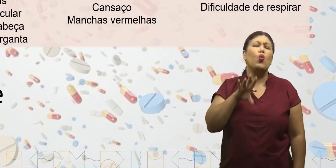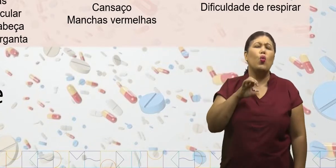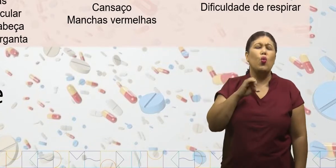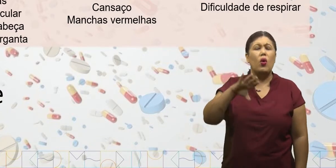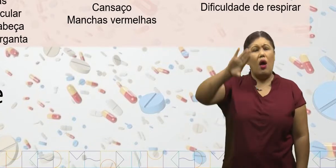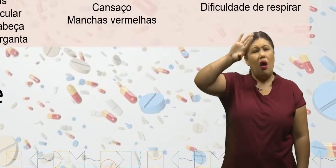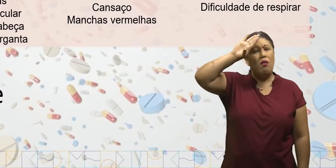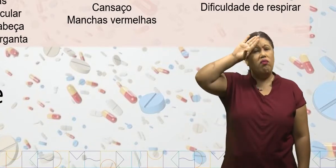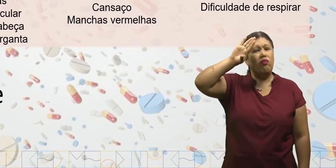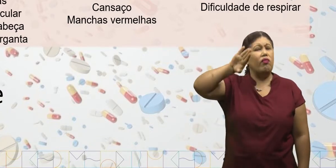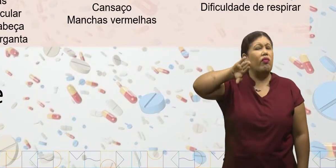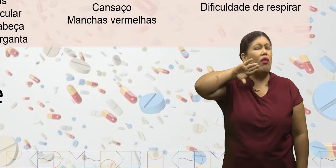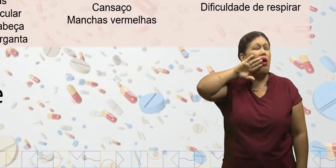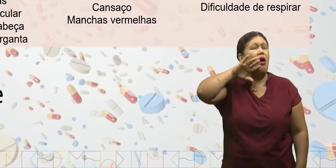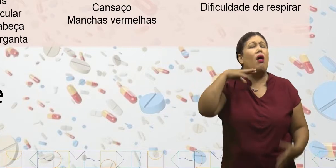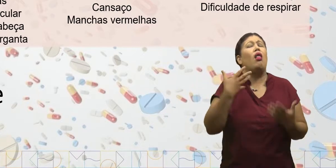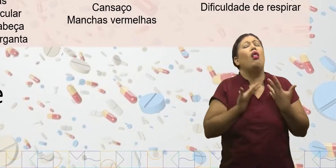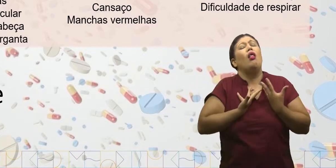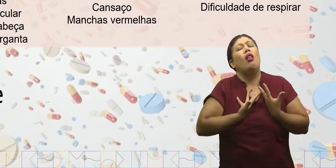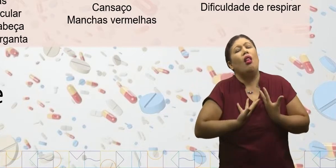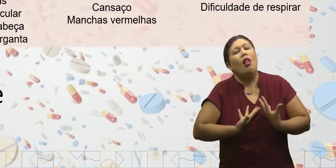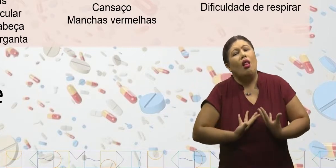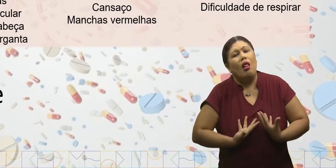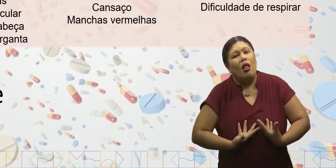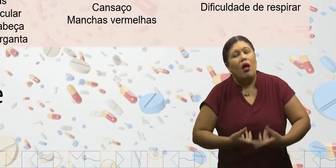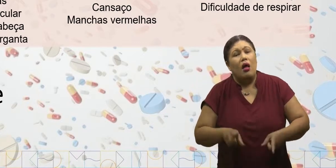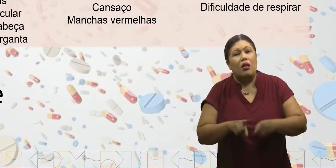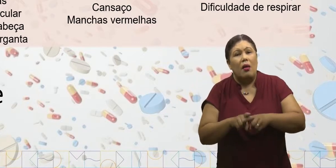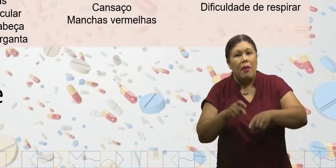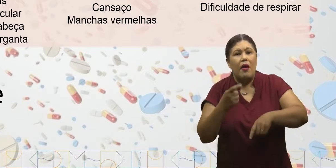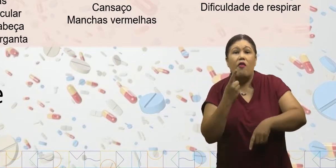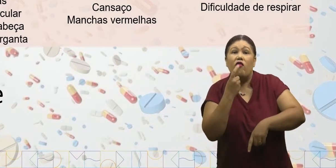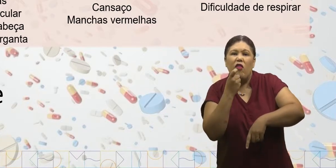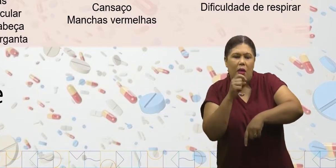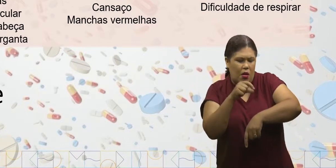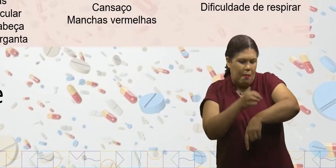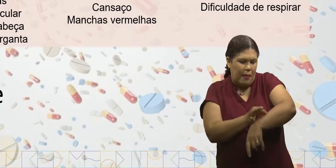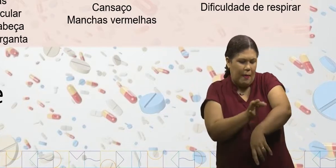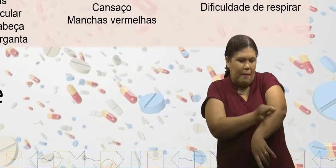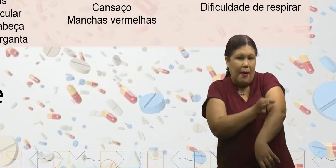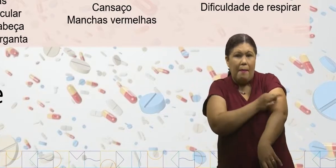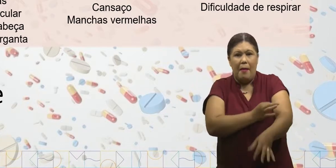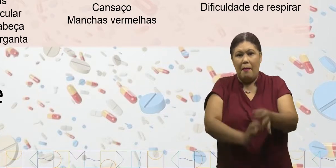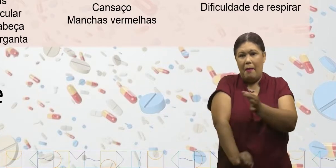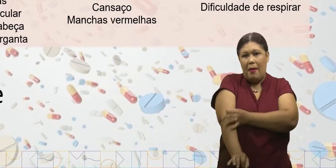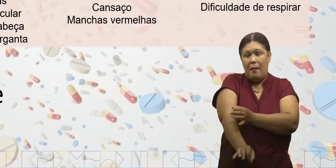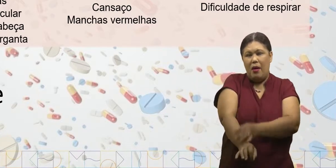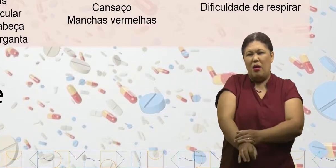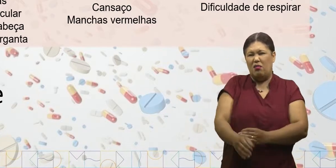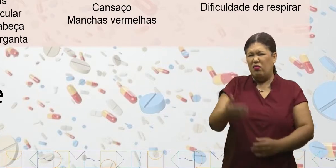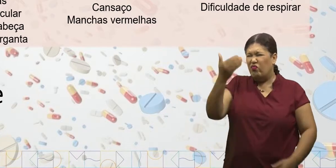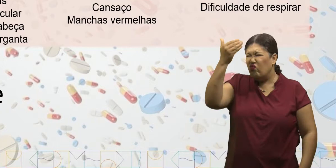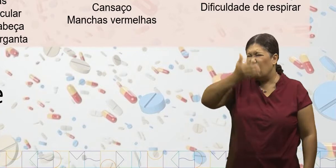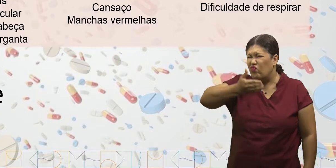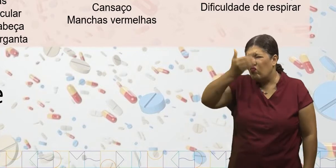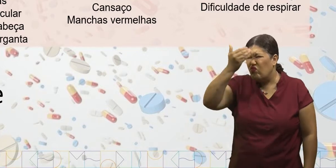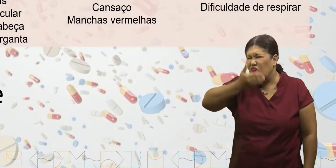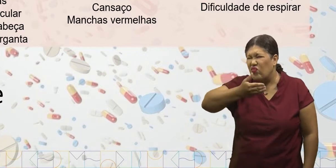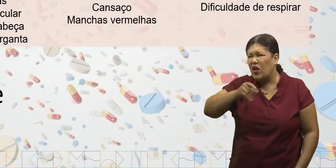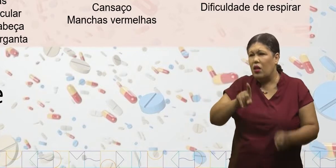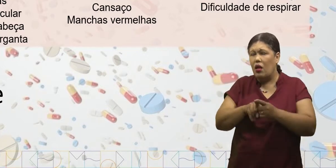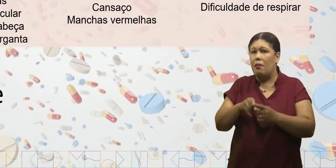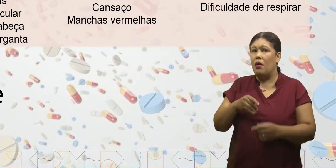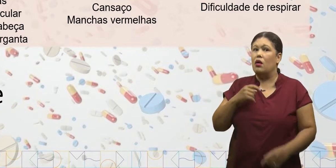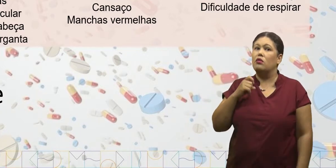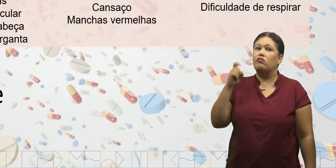garganta, febre, cansaço, manchas vermelhas, dificuldades de enxergar e